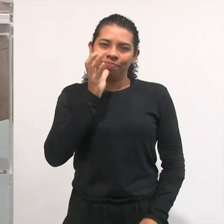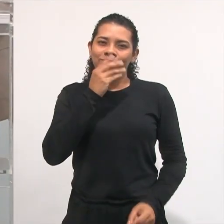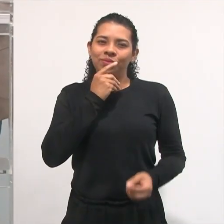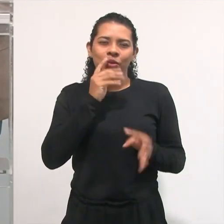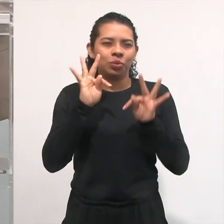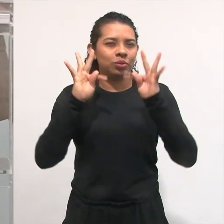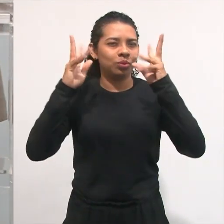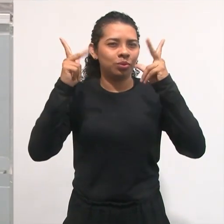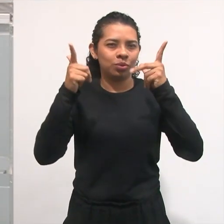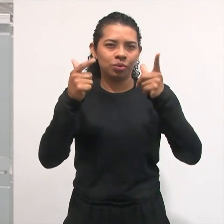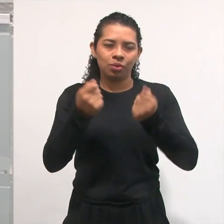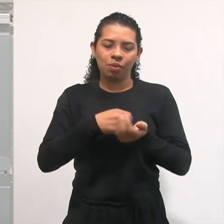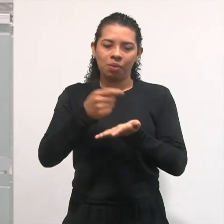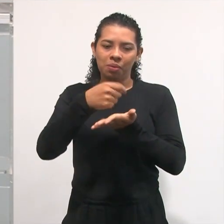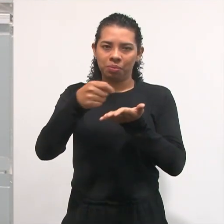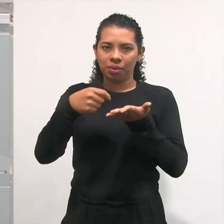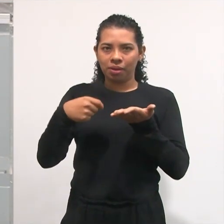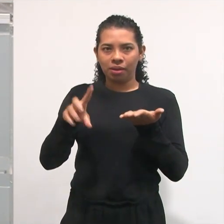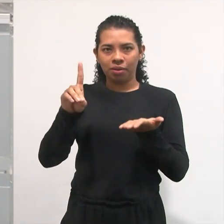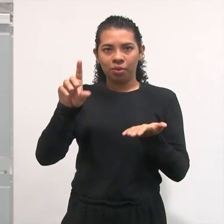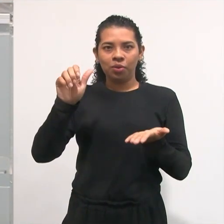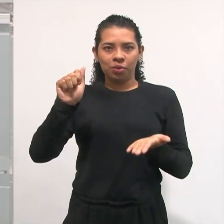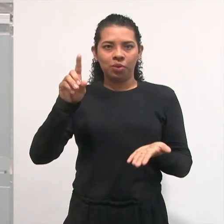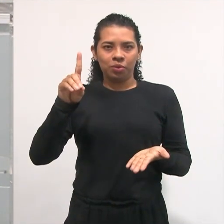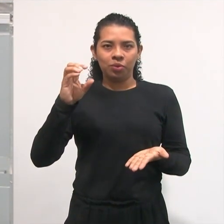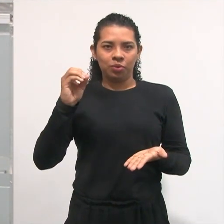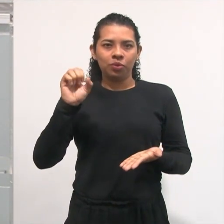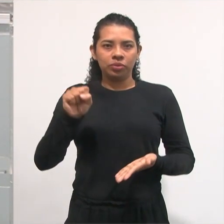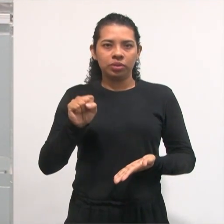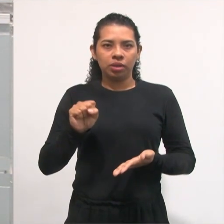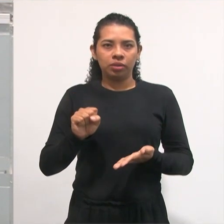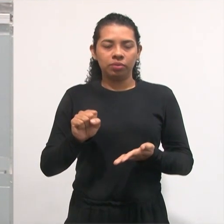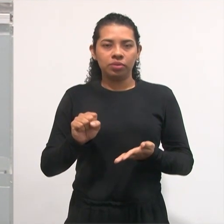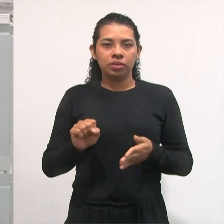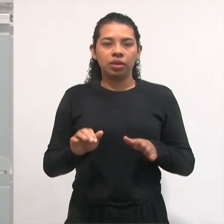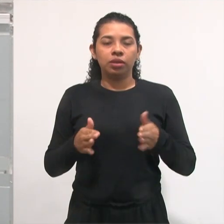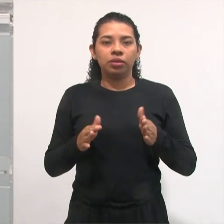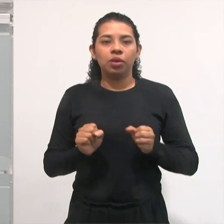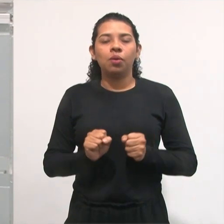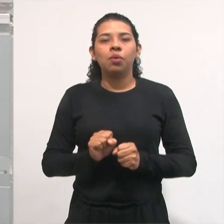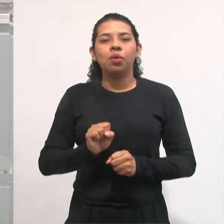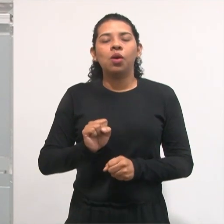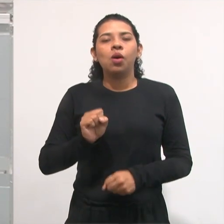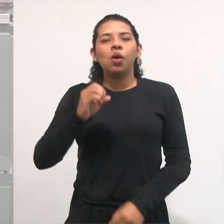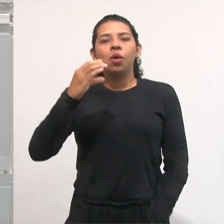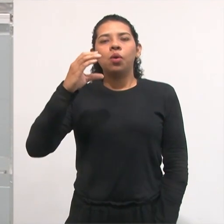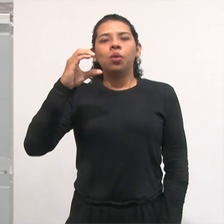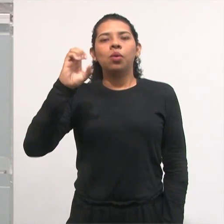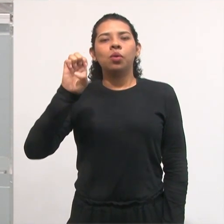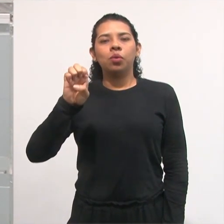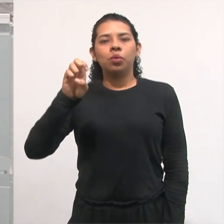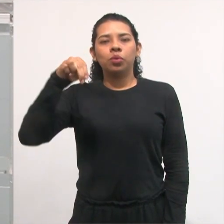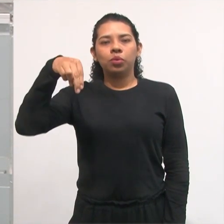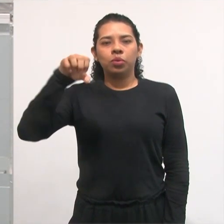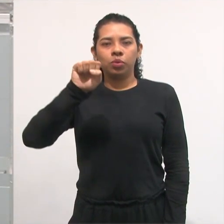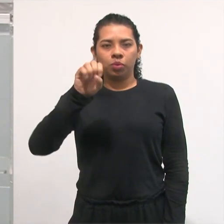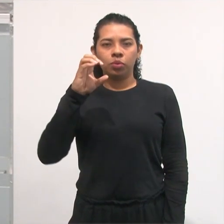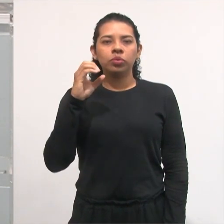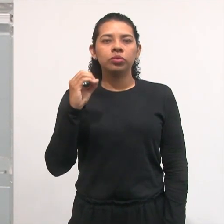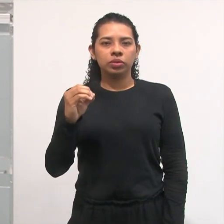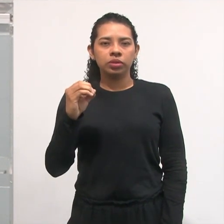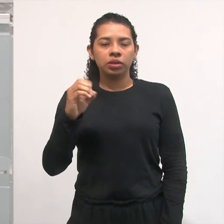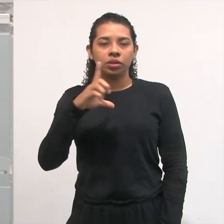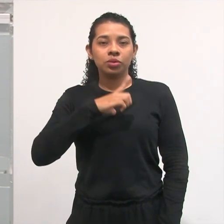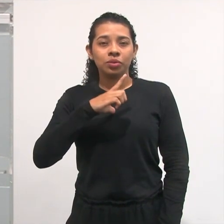vai passar muitos anos e você não levantou todas as informações, correto? Então, é só para você ver, o censo demográfico ele é feito